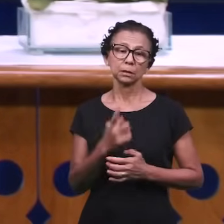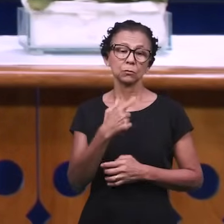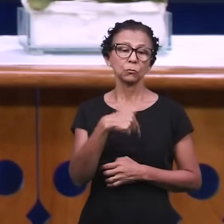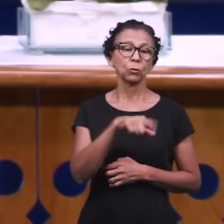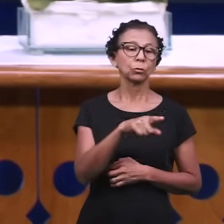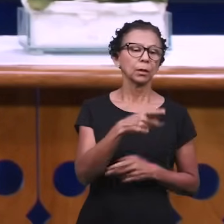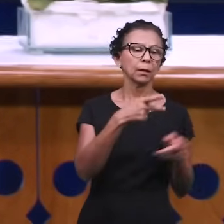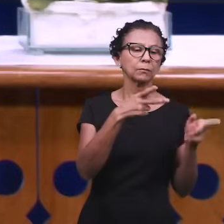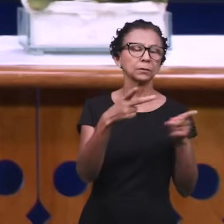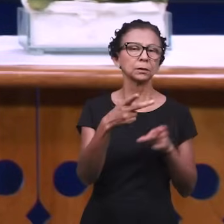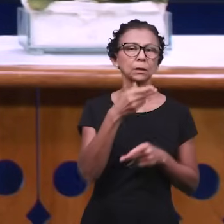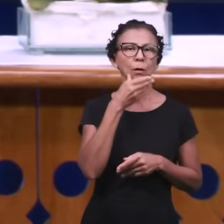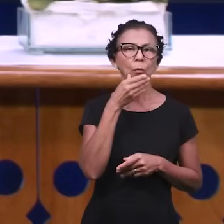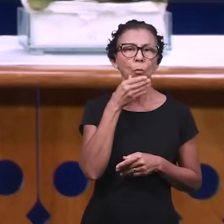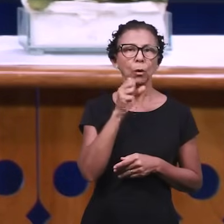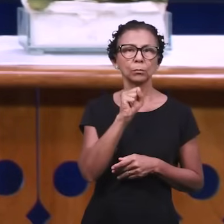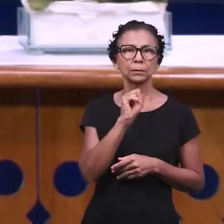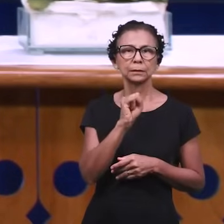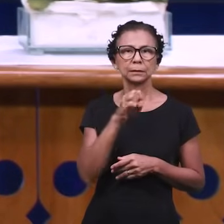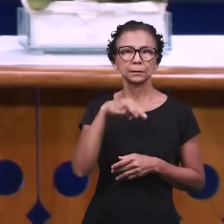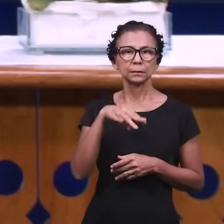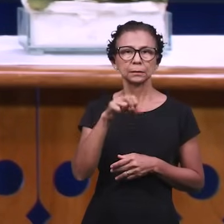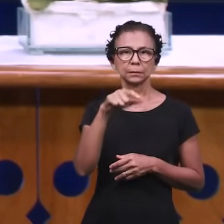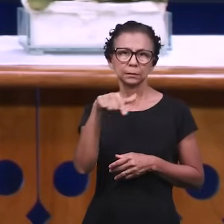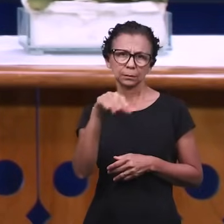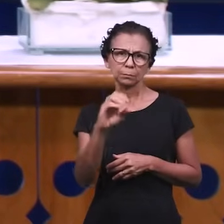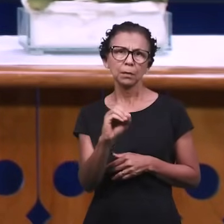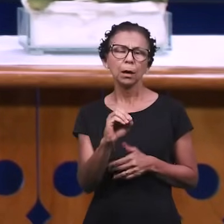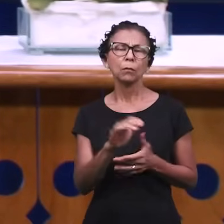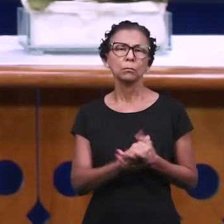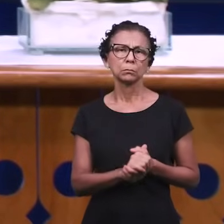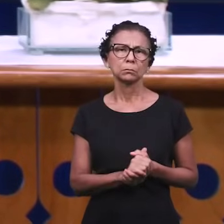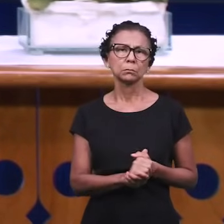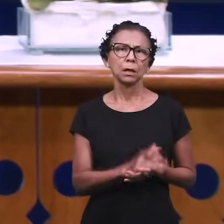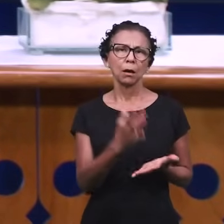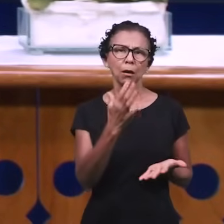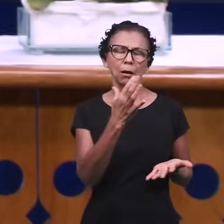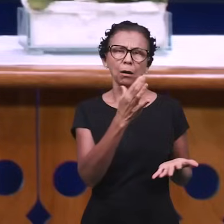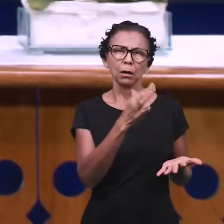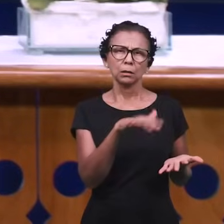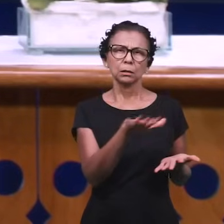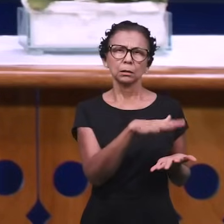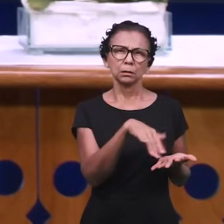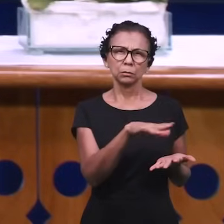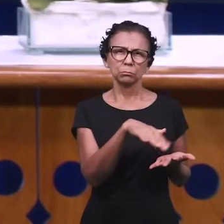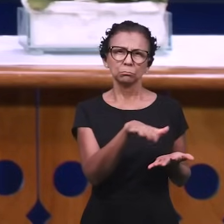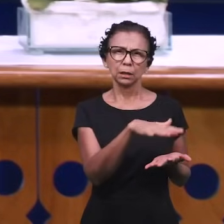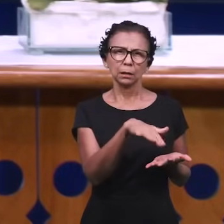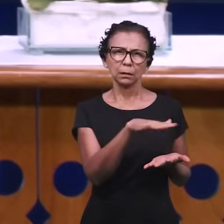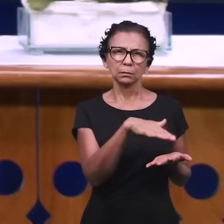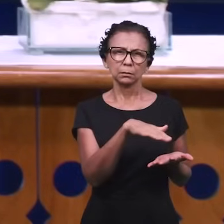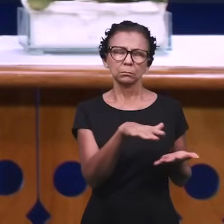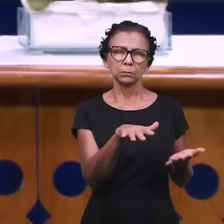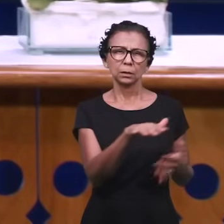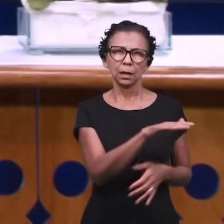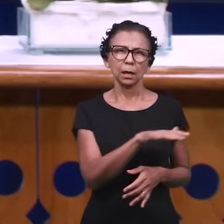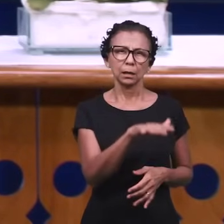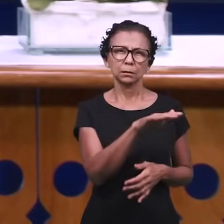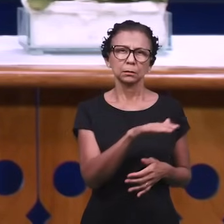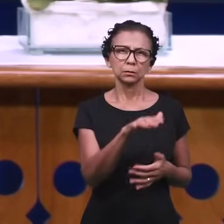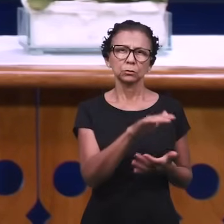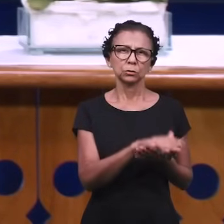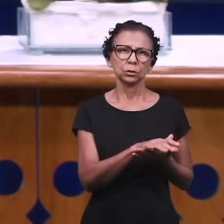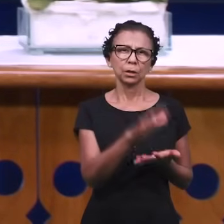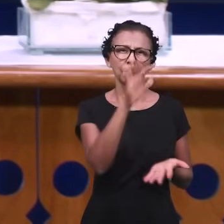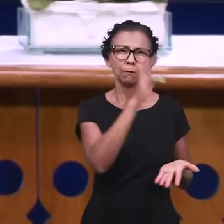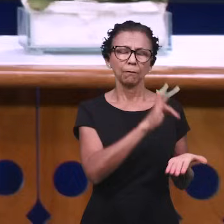Simão, fariseu. A Bíblia não diz isso, mas é possível que o Simão fariseu tinha alguma